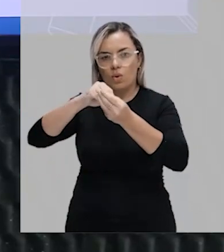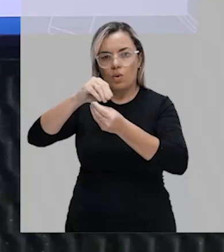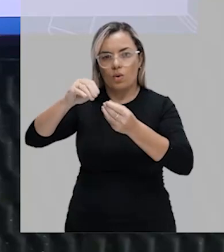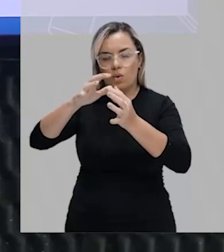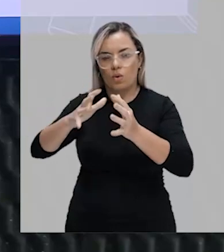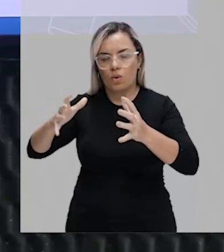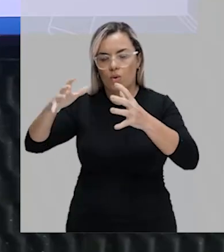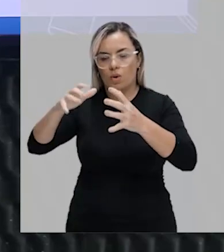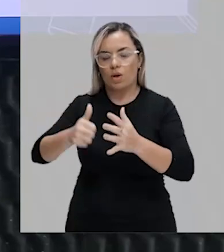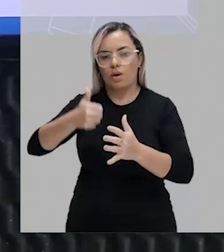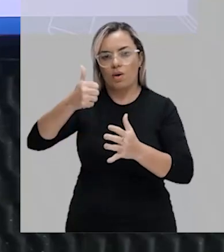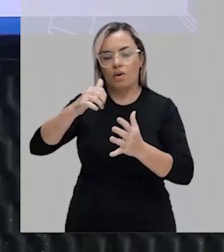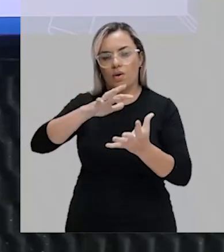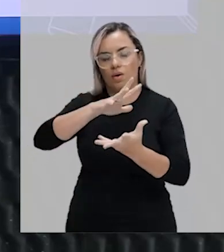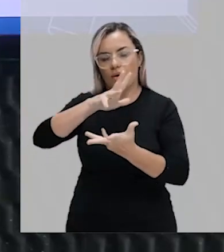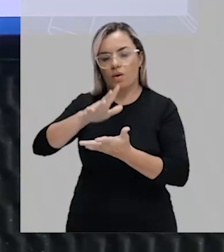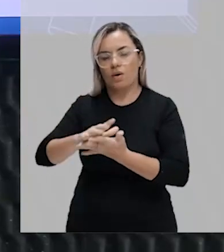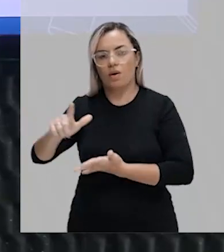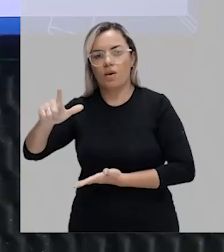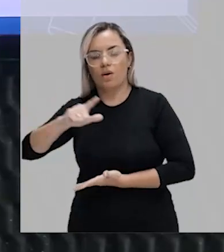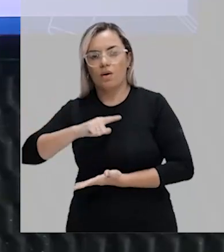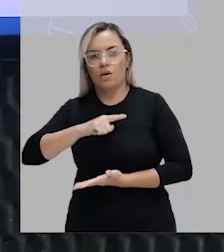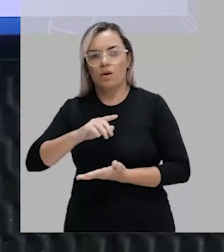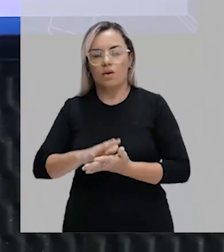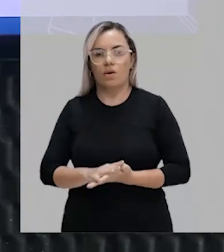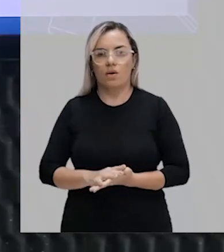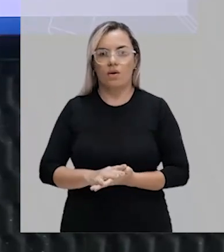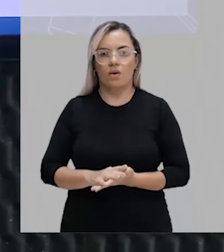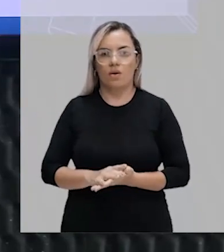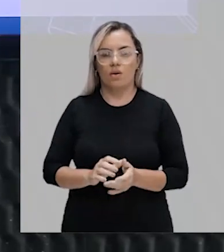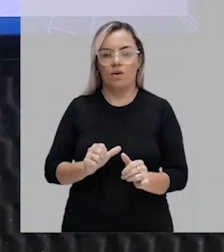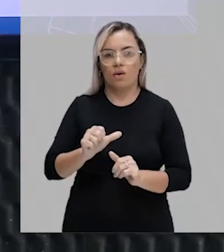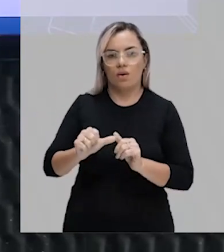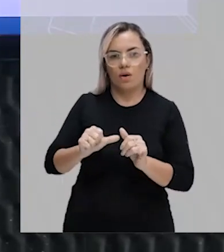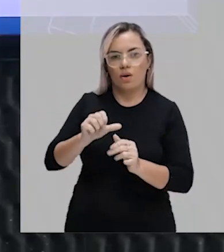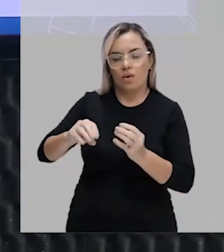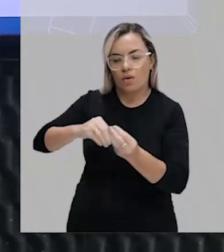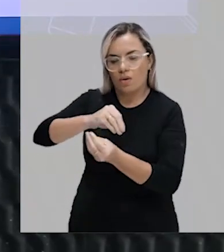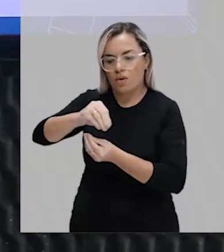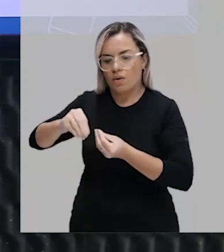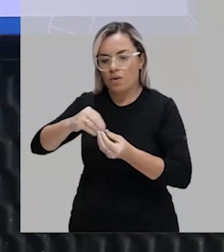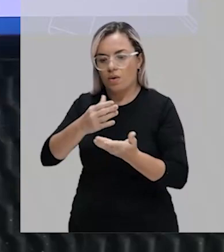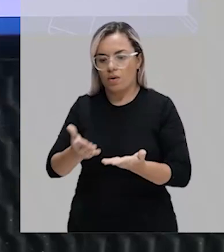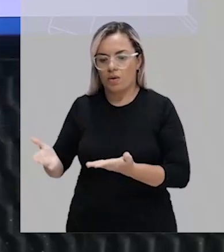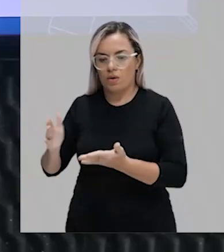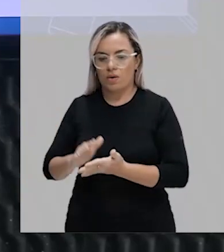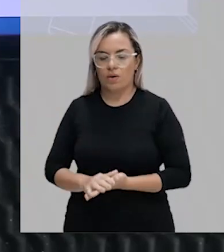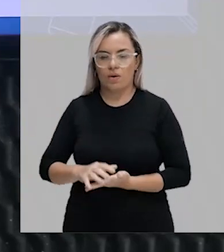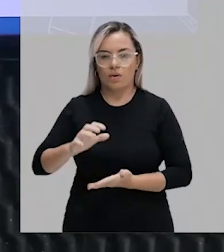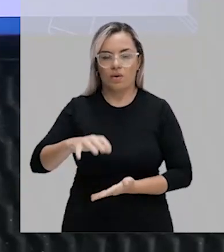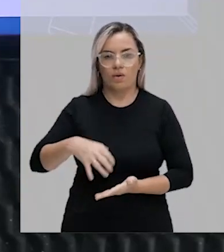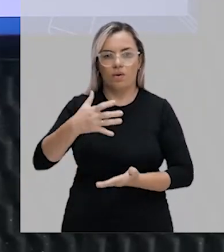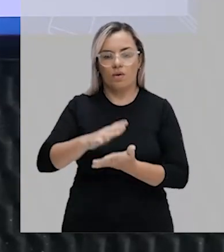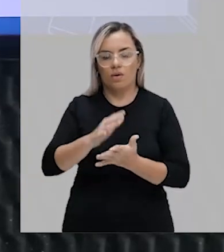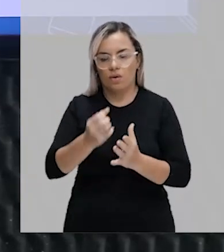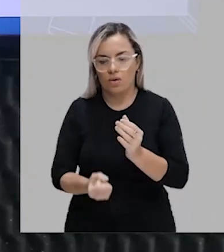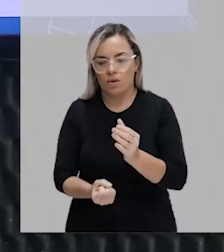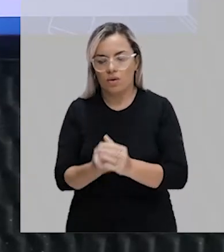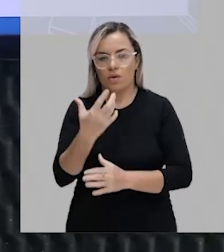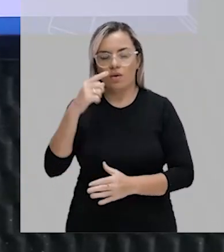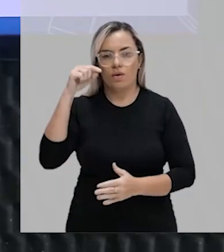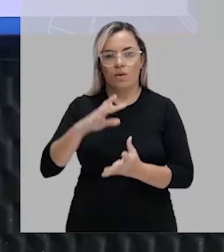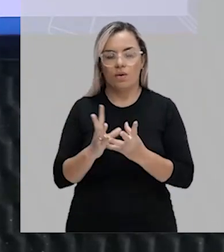atmosfera primitiva teriam se reagido entre si, ok? Então, ocorreu a formação